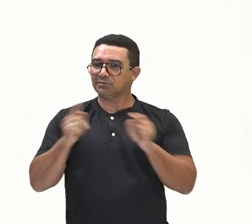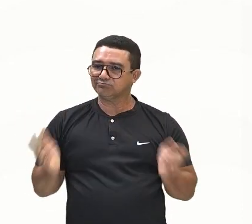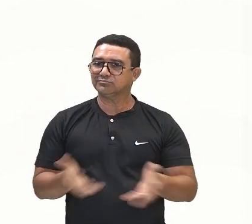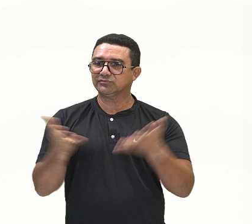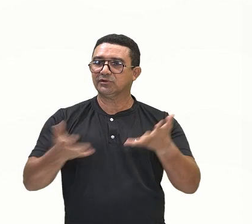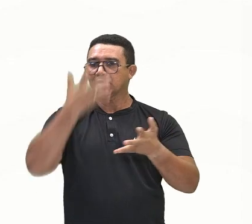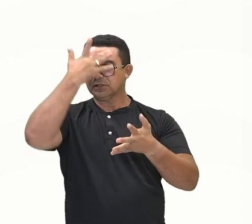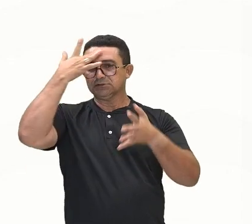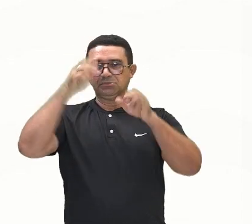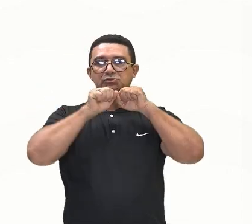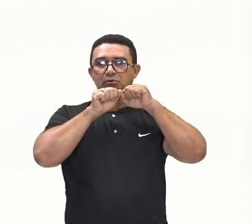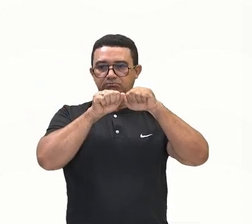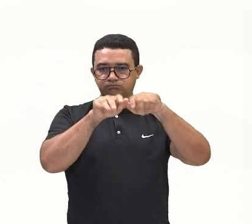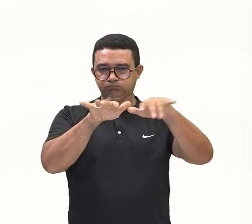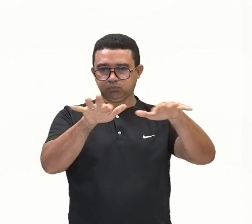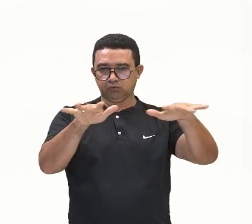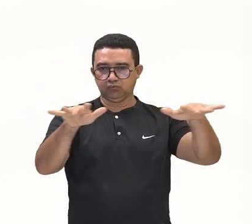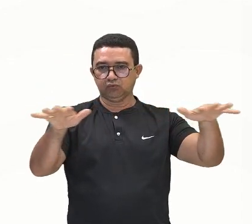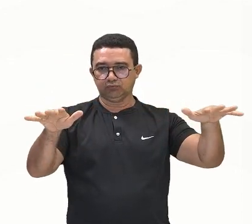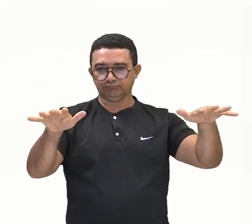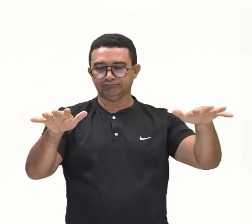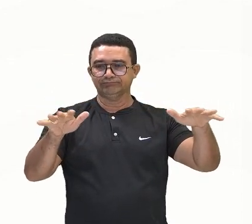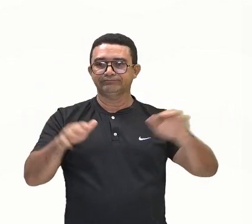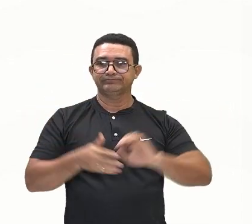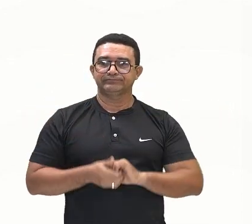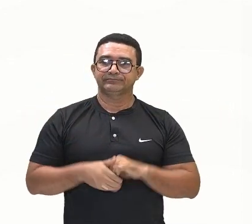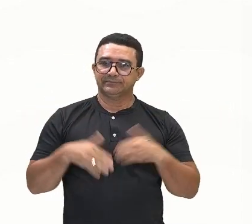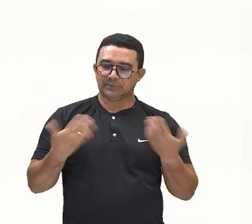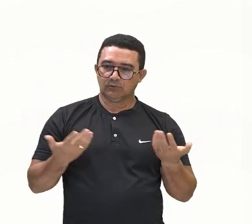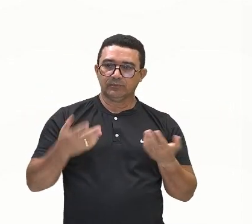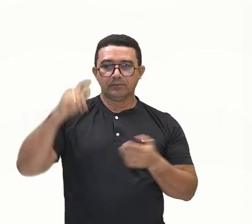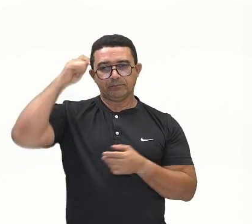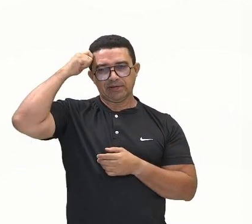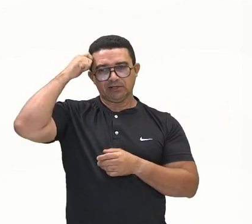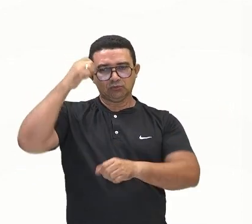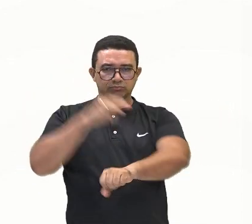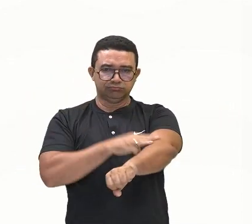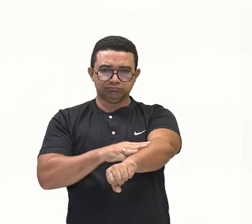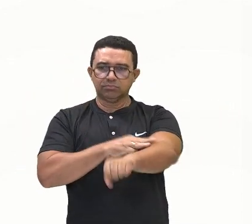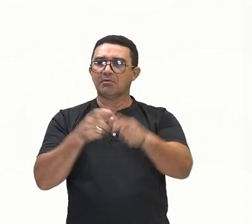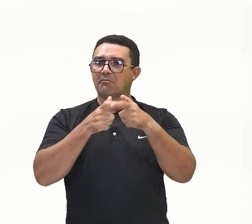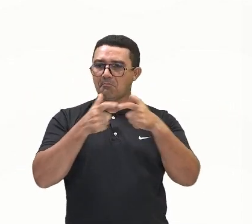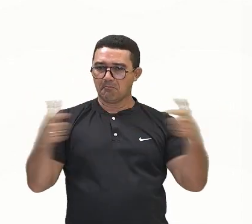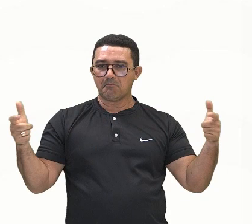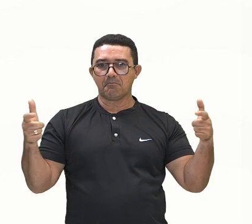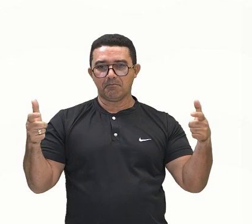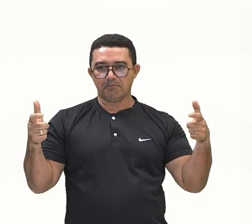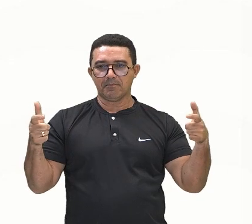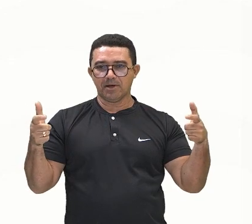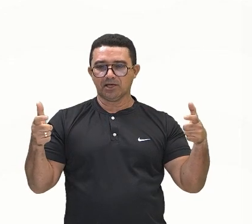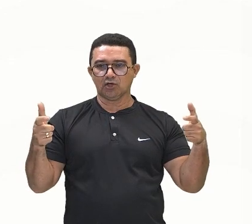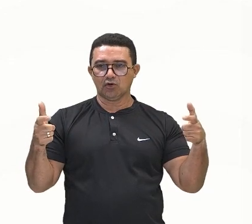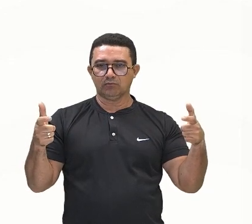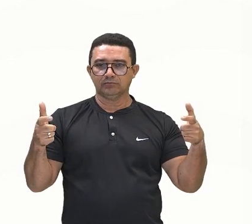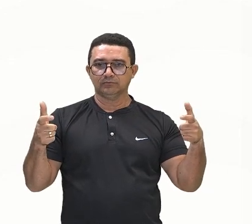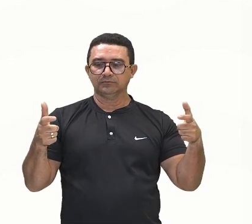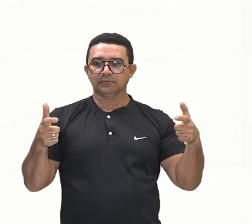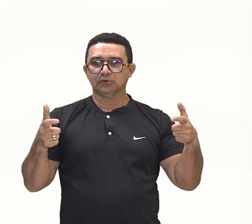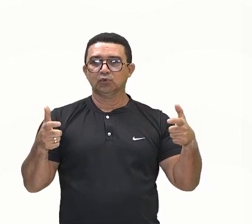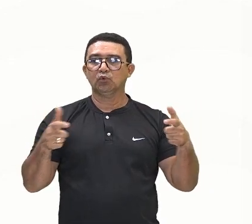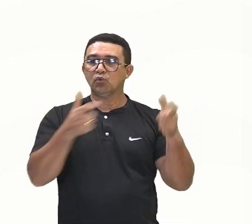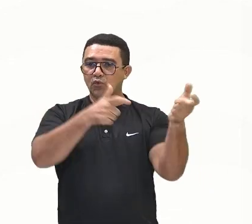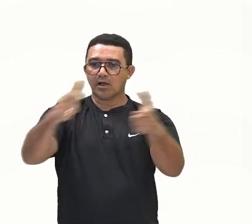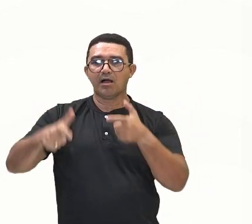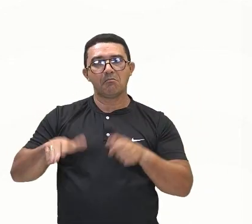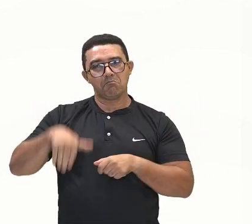essa população. E acaba que preto, pardo e indígena tem uma concentração maior nas áreas de menor renda do nosso